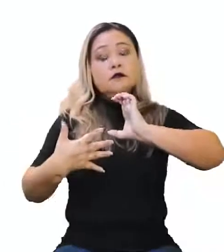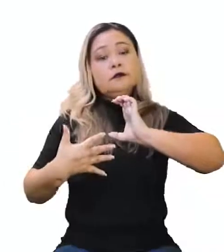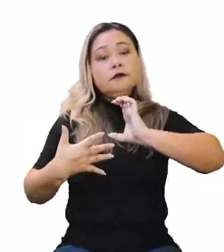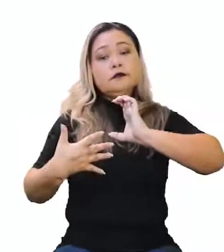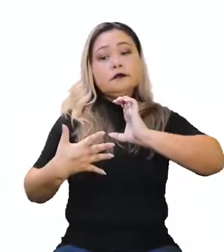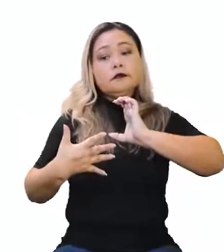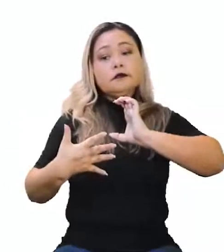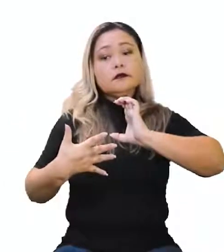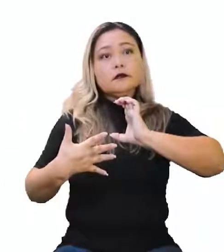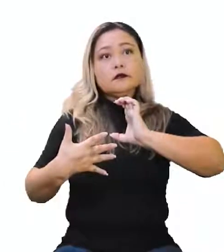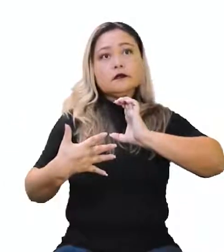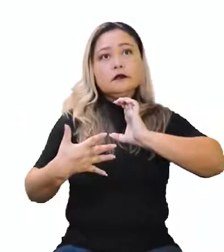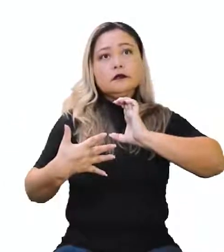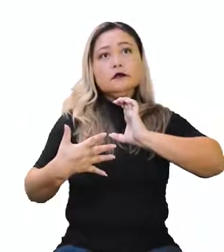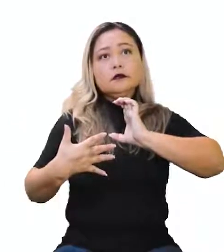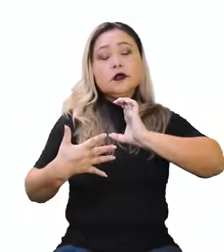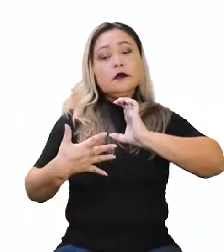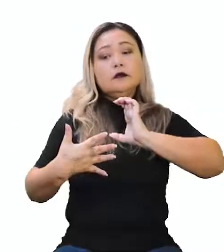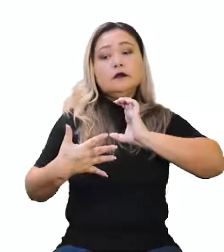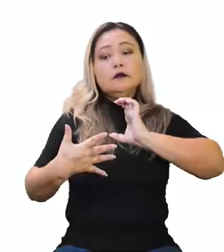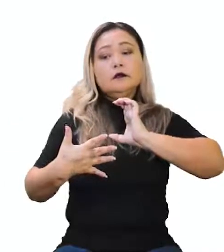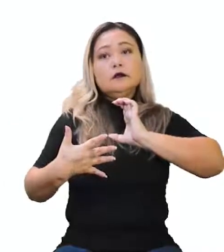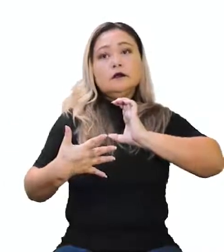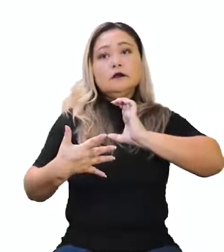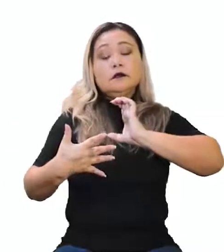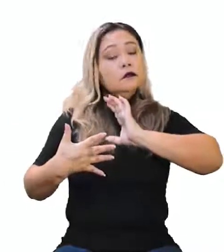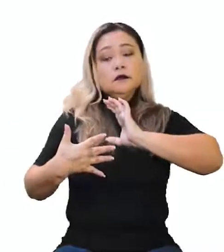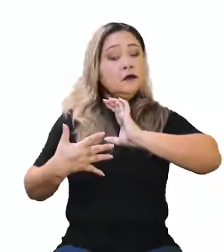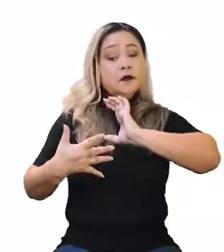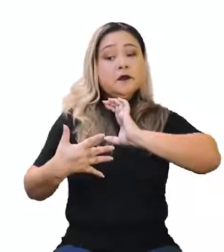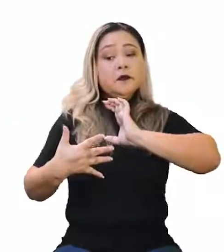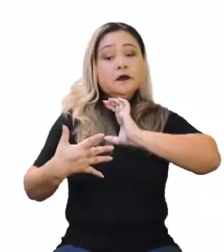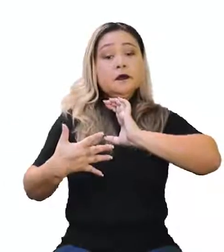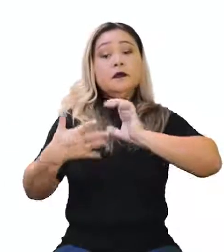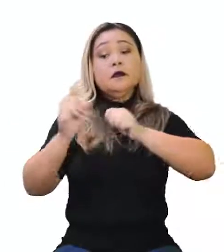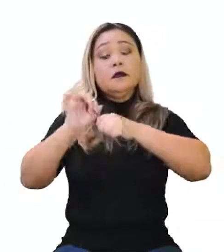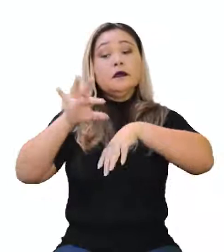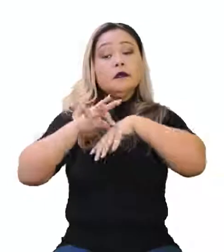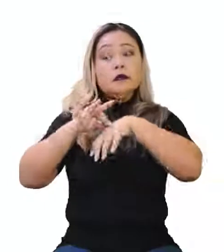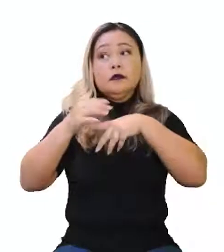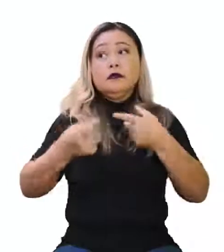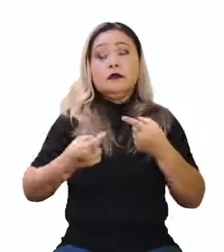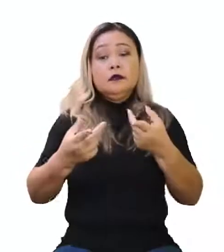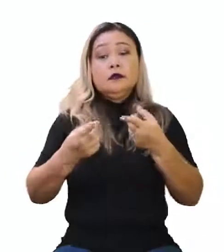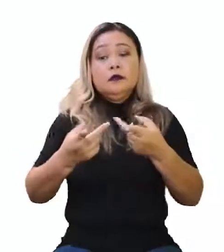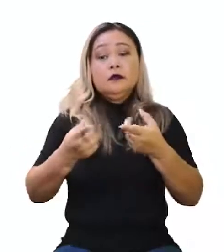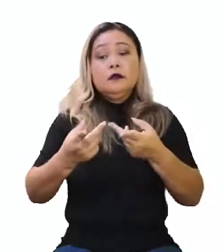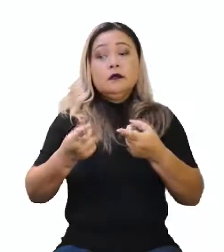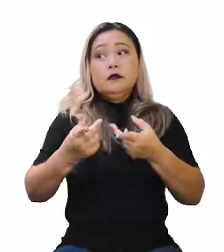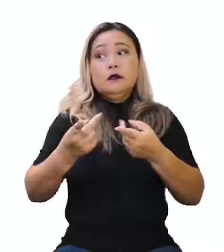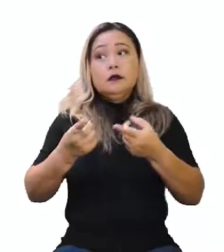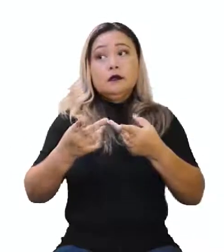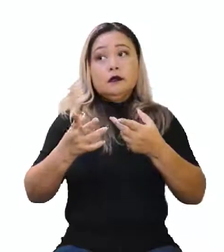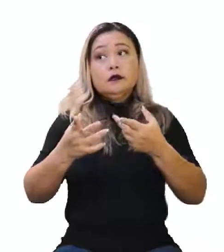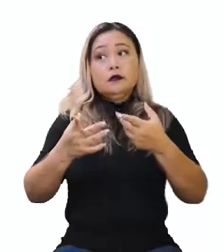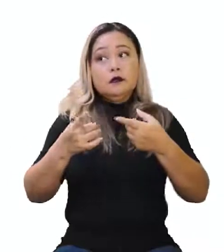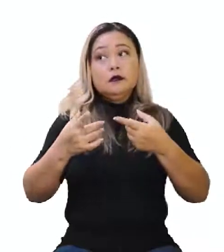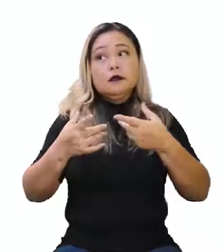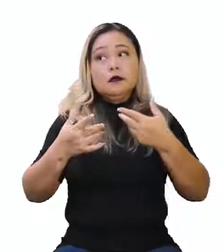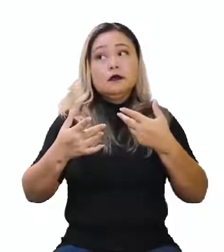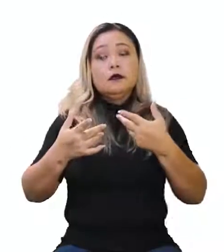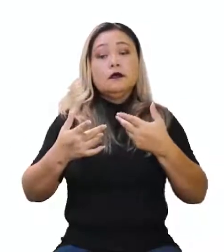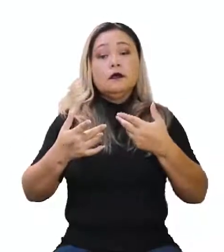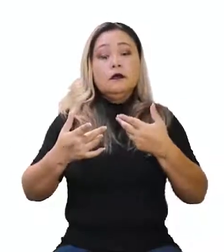características, para a estruticultura é a carne, tá? É uma carne